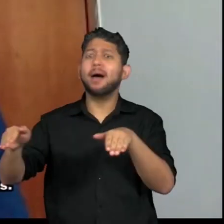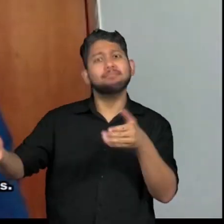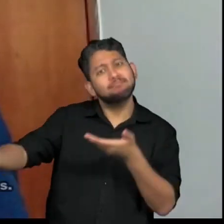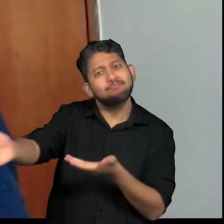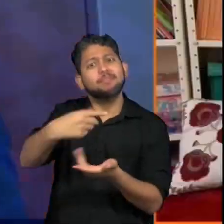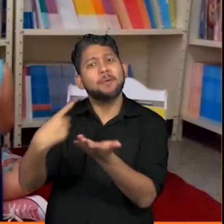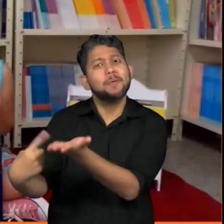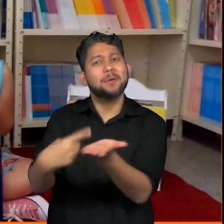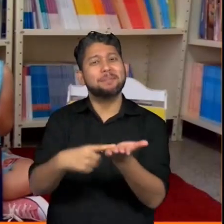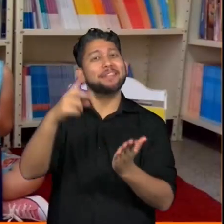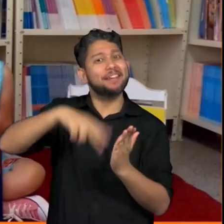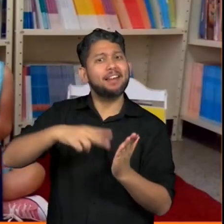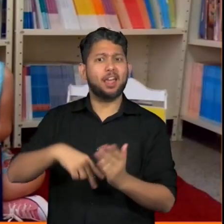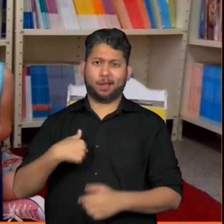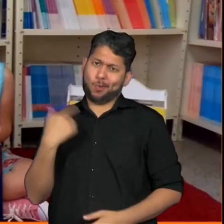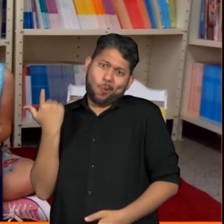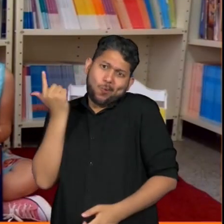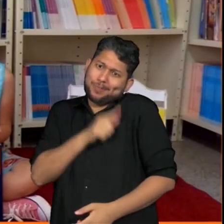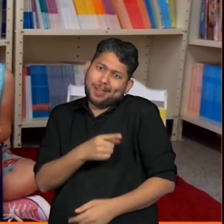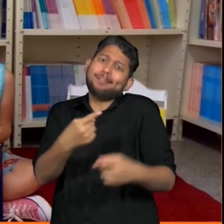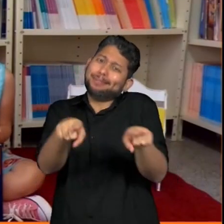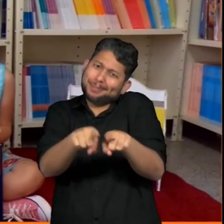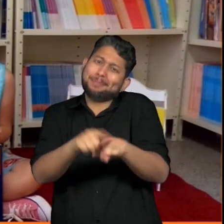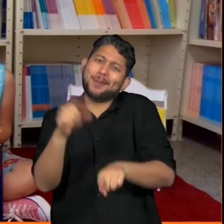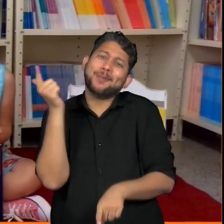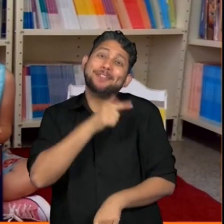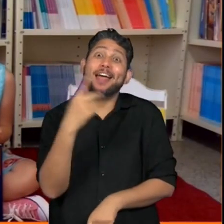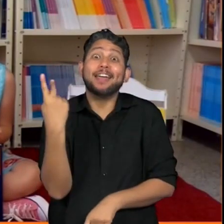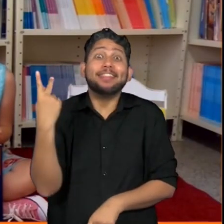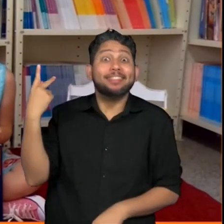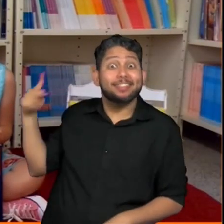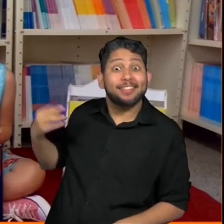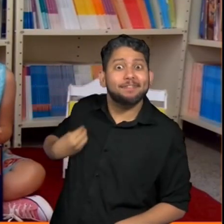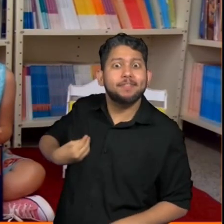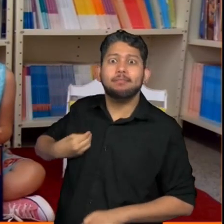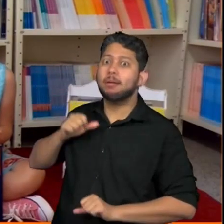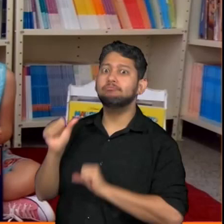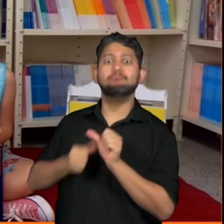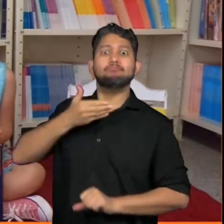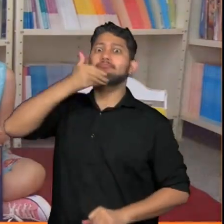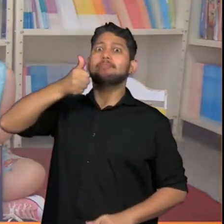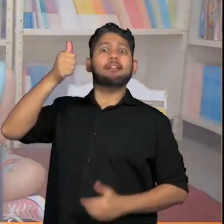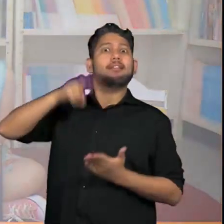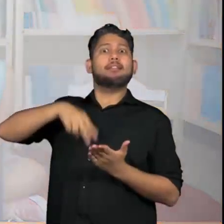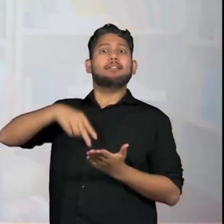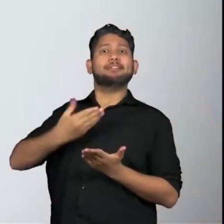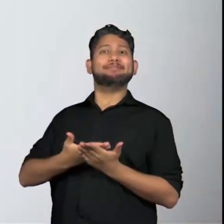um projeto que dá certo e é um projeto que pode mudar a história de muitos alunos.